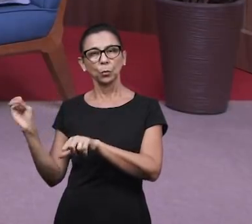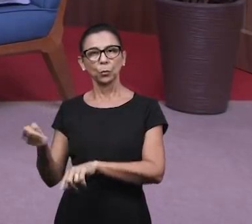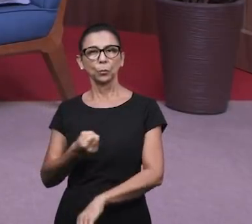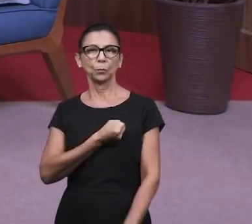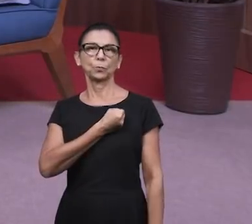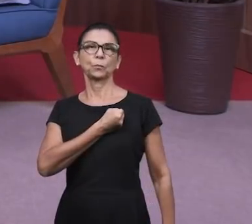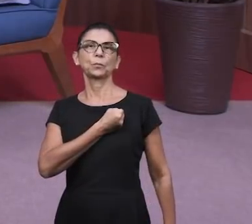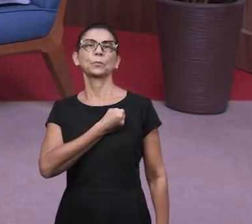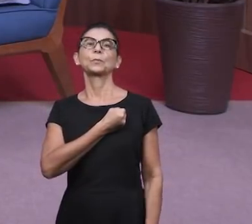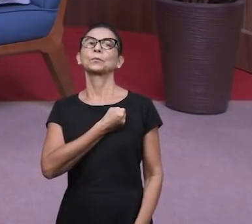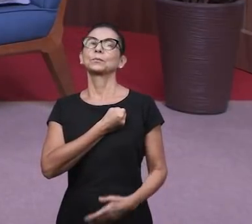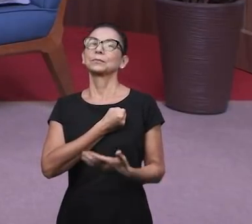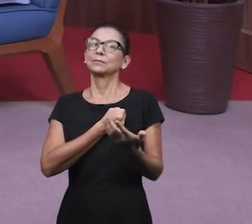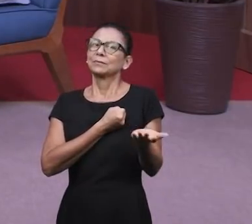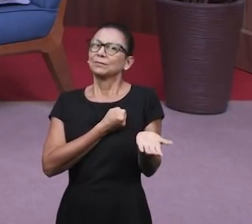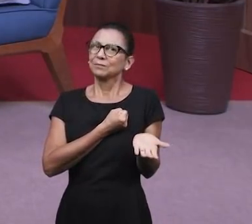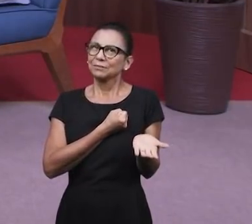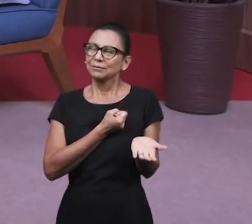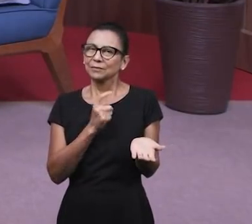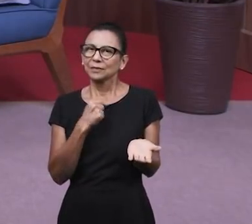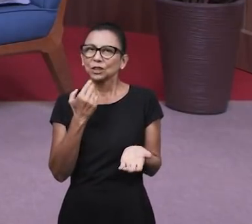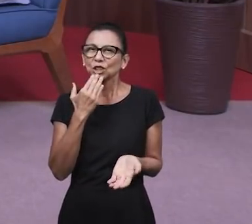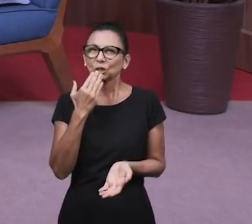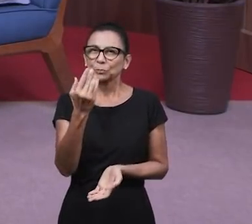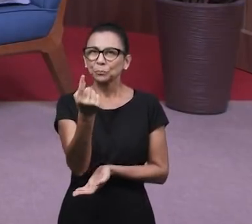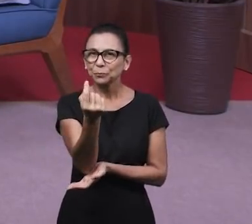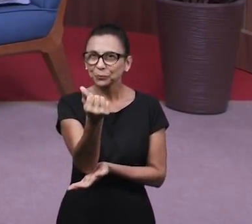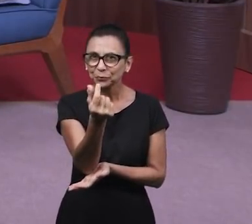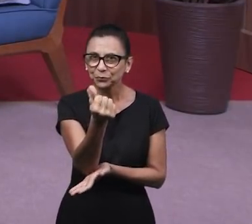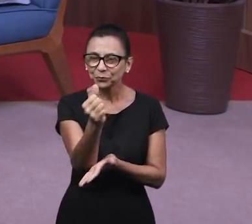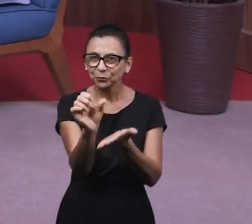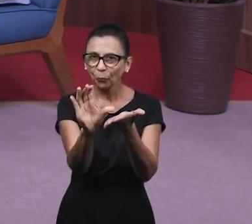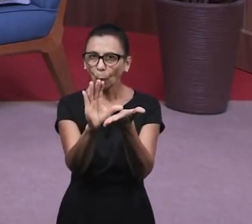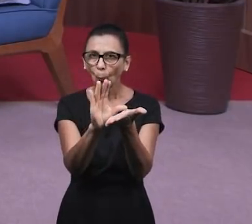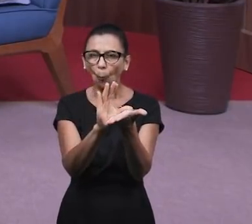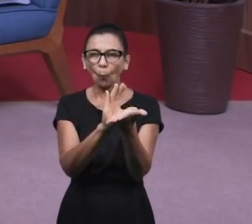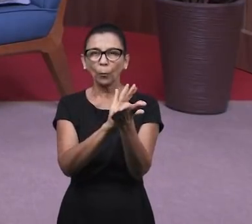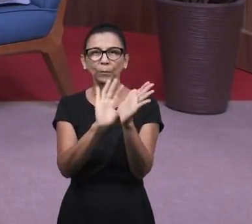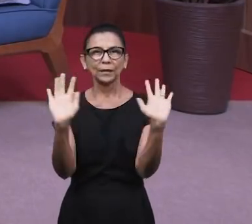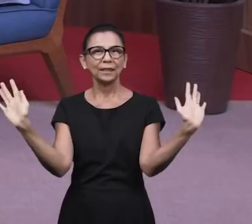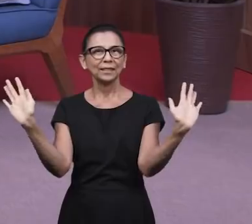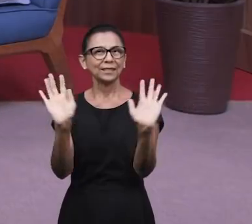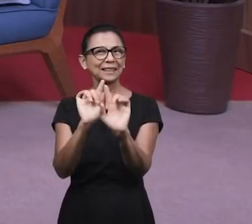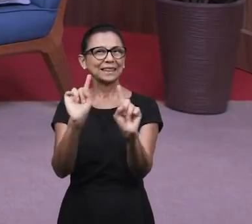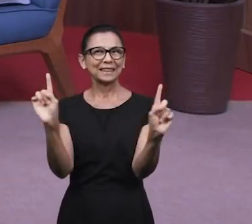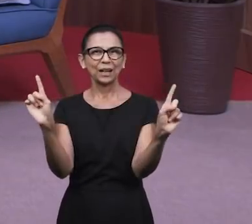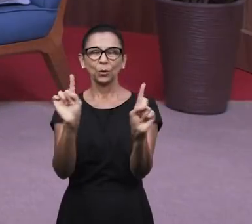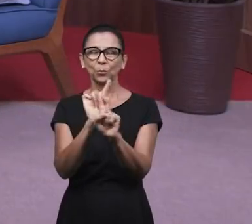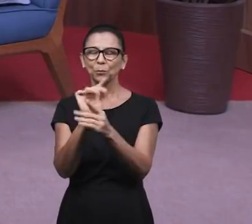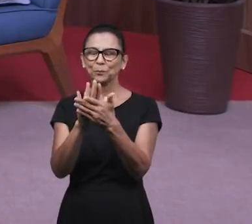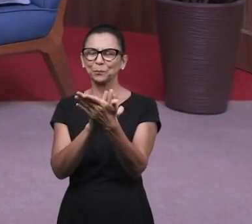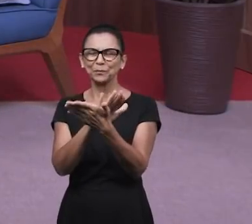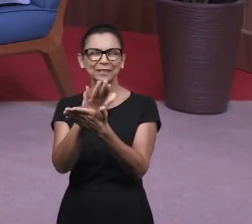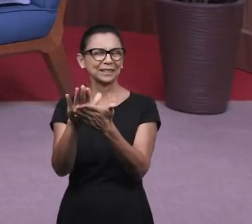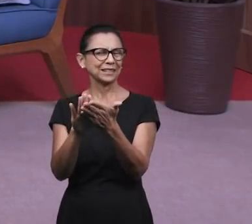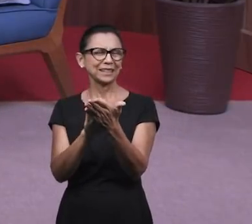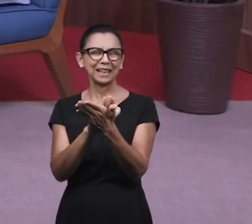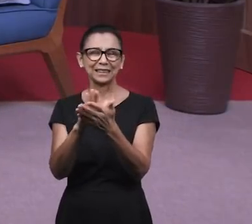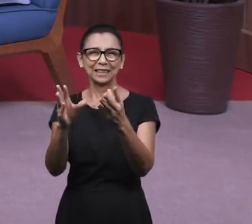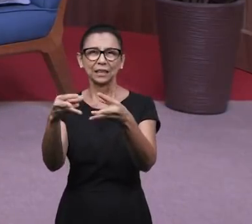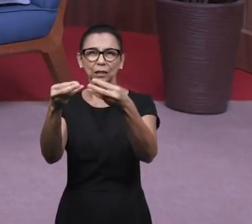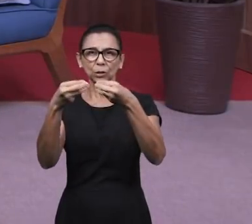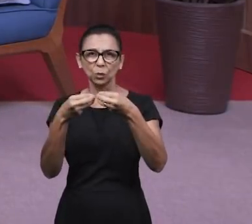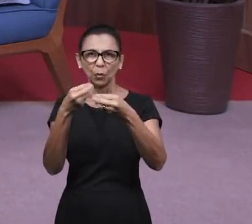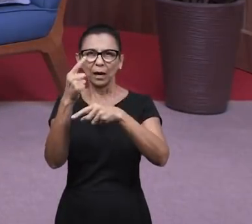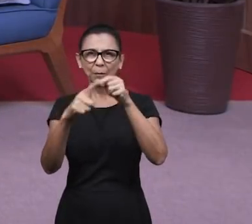esta ligação. E nós não vamos te pedir qualquer contribuição financeira, nem mesmo uma oferta. É tudo